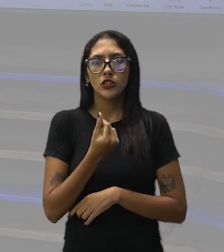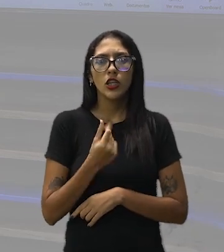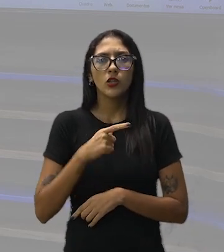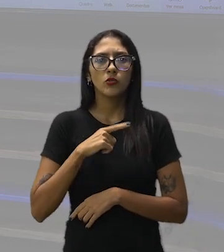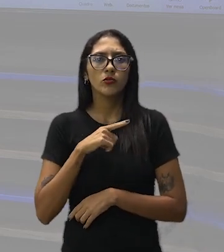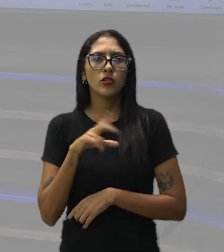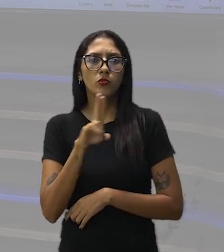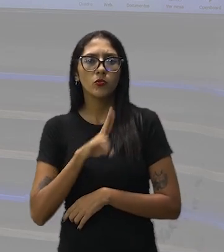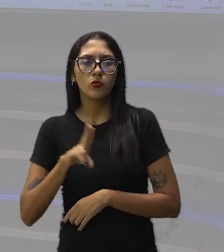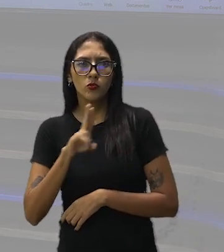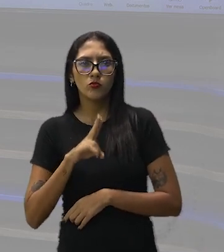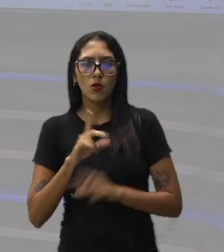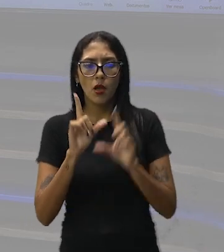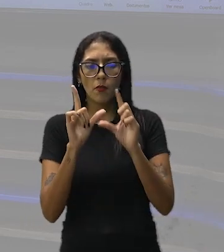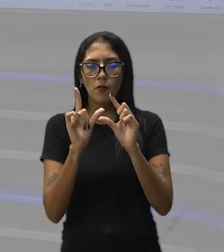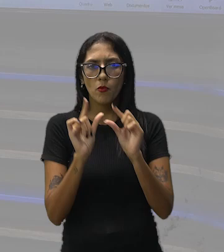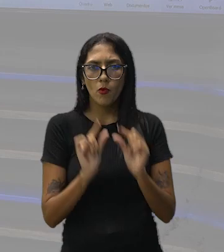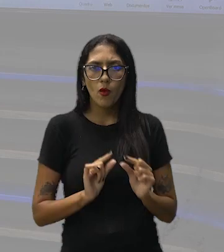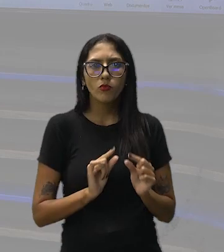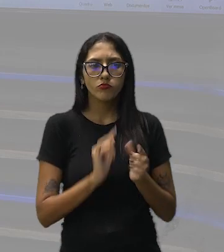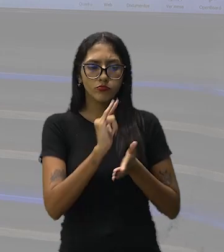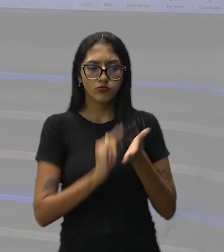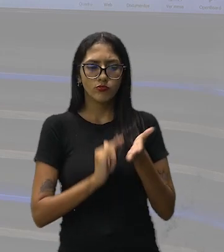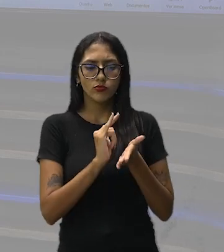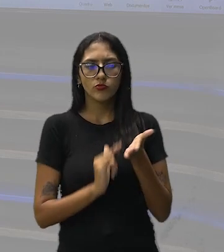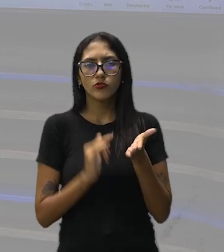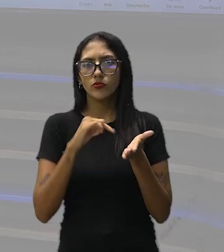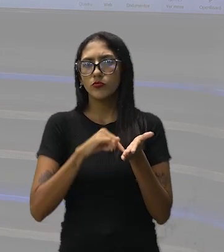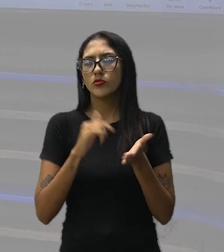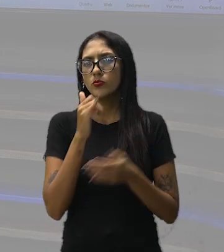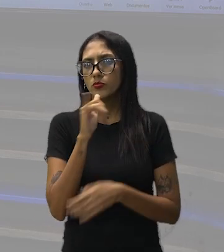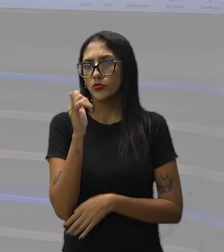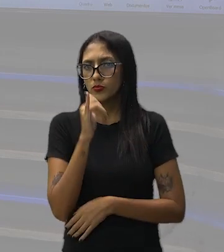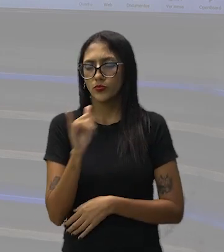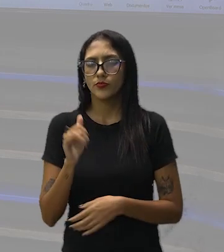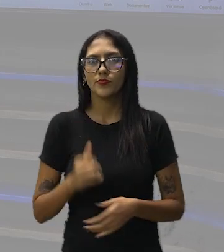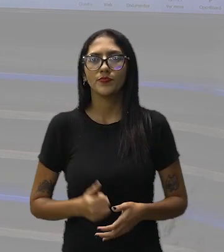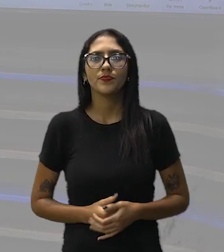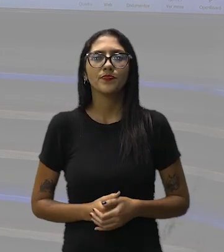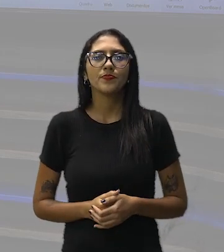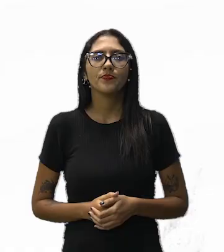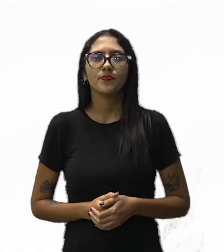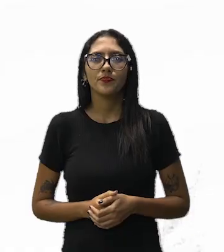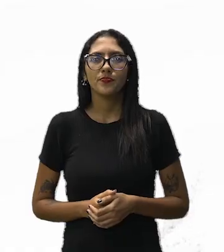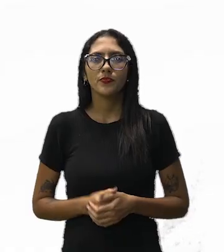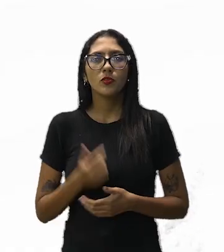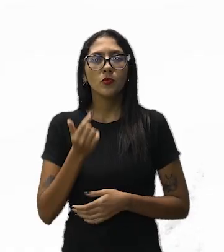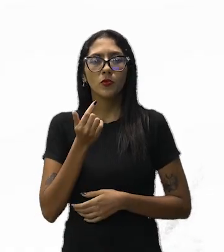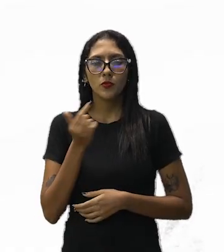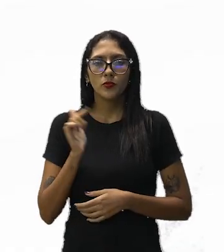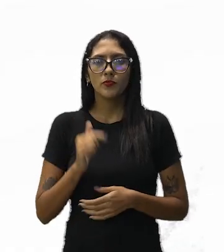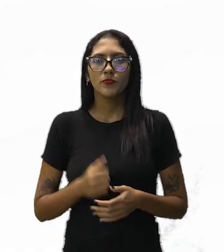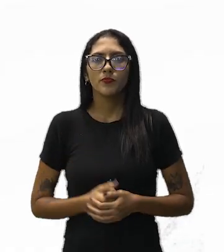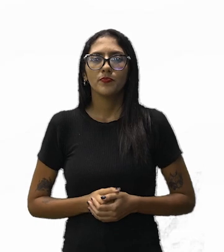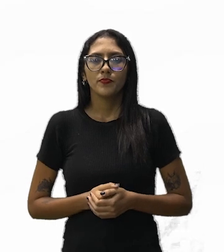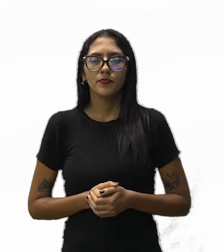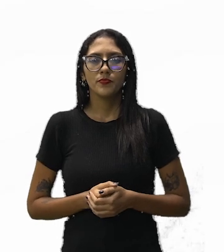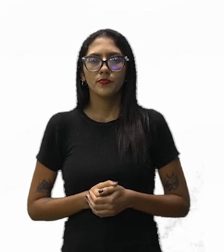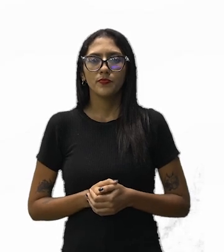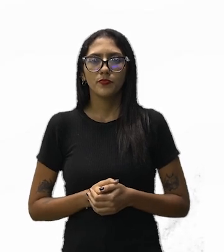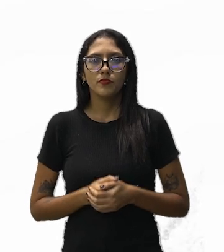retornar num valor menor na sua conta de energia, beleza? Vamos aqui ao próximo, então, a próxima prática.